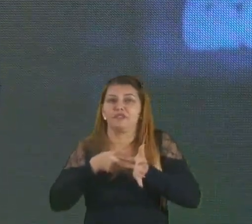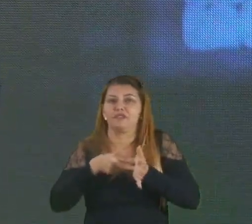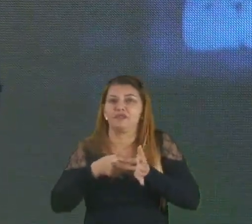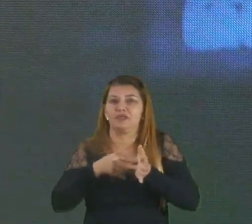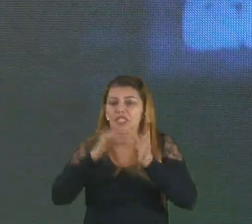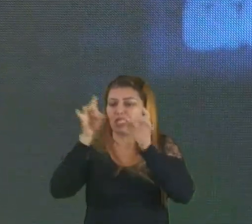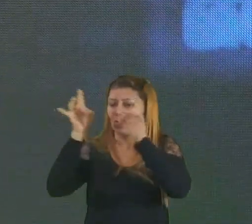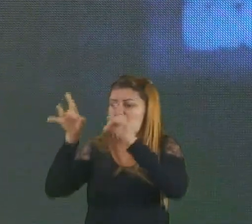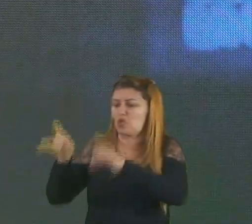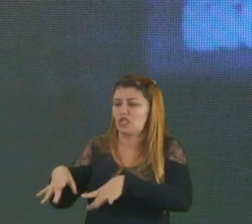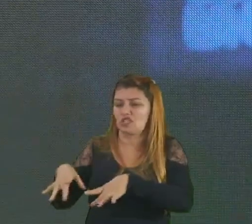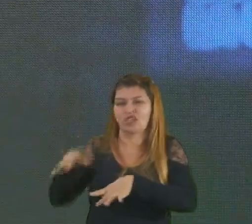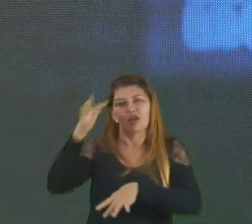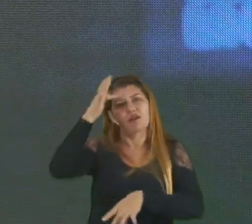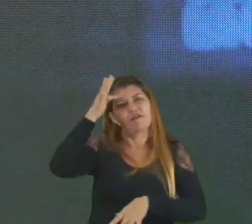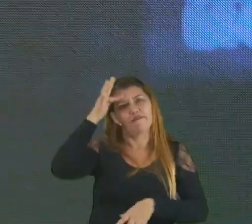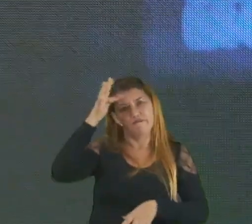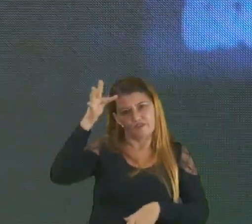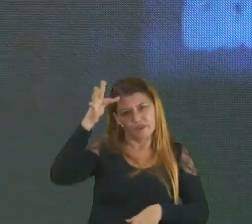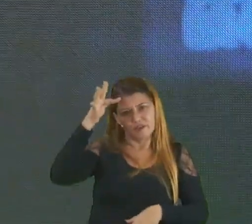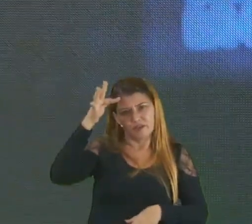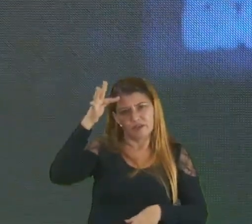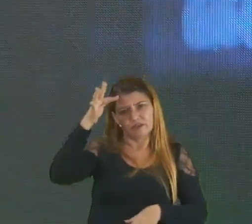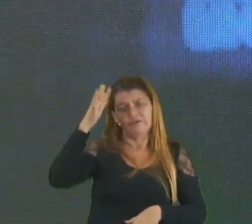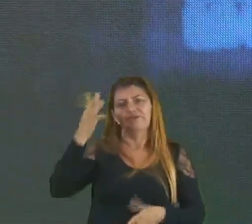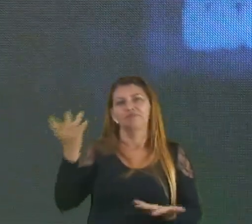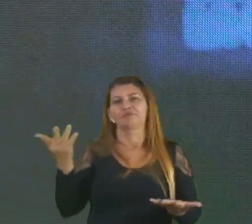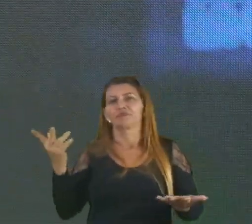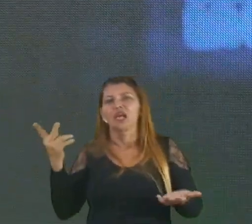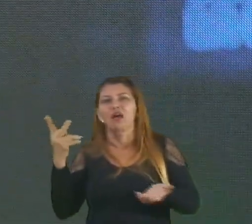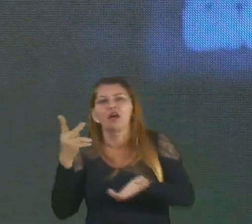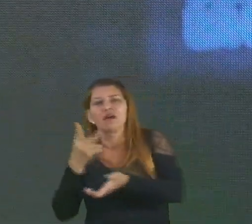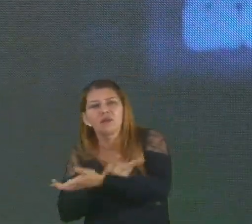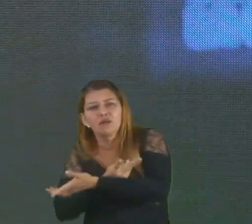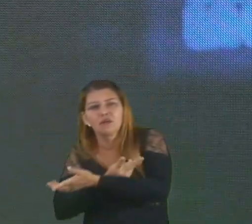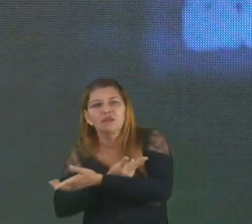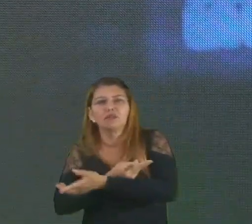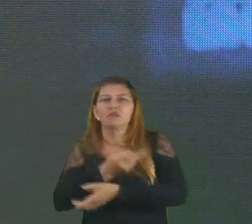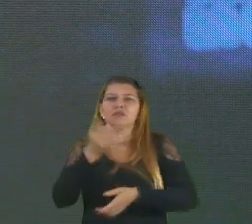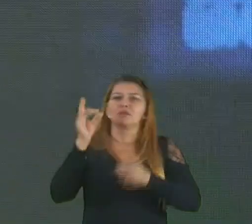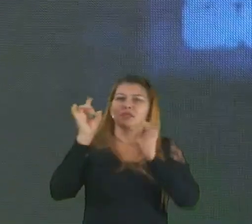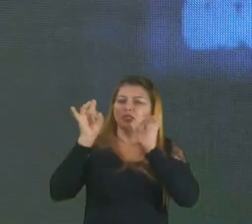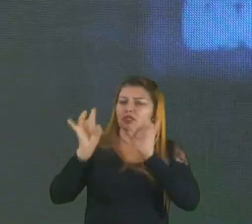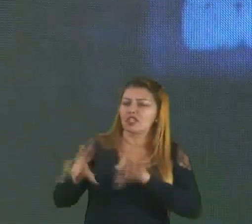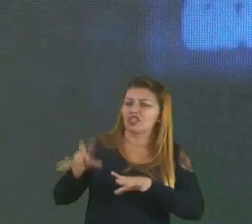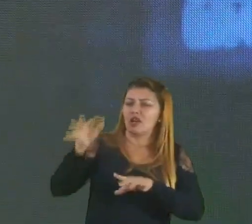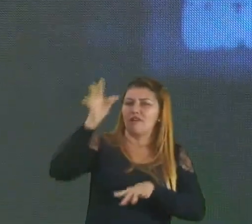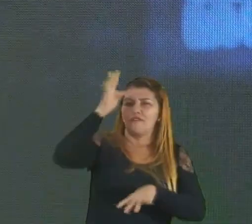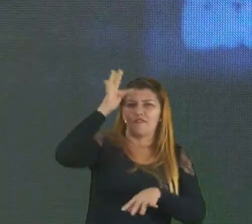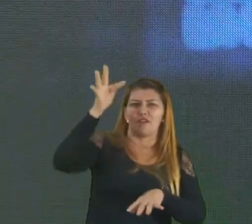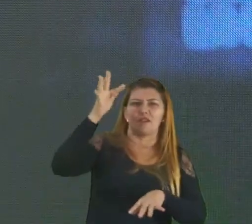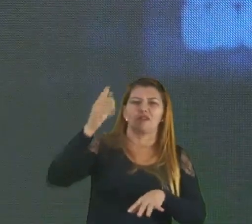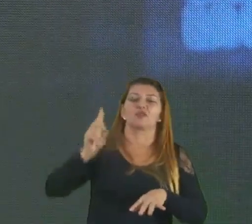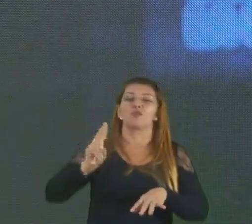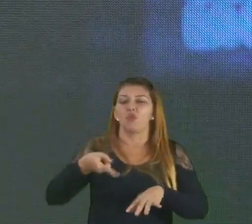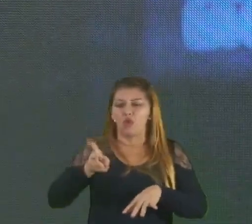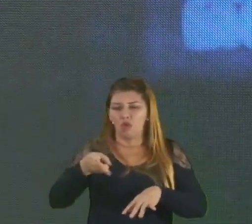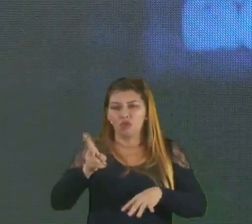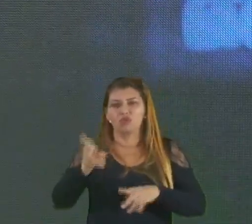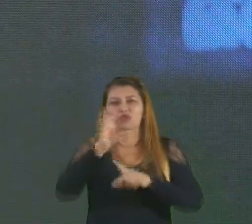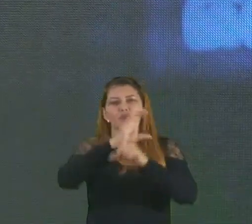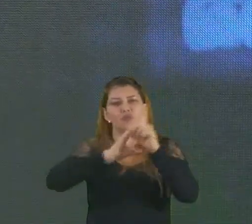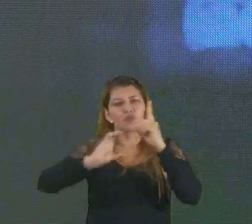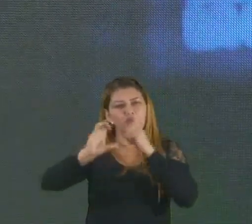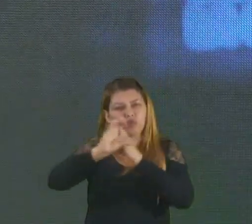não desista da sua fé. Diante de todo esse cenário, meu irmão, não desista, não pare de cultuar, não pare de vir